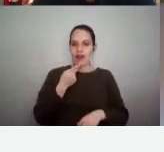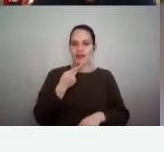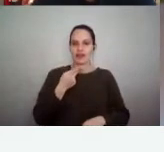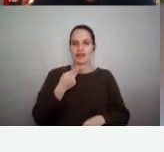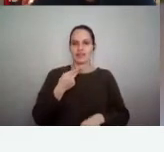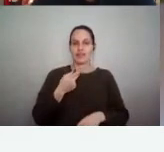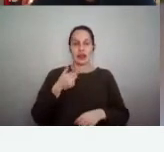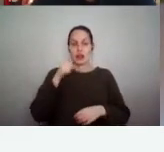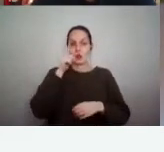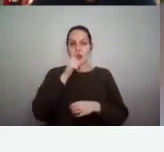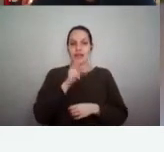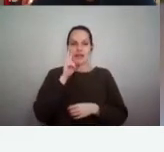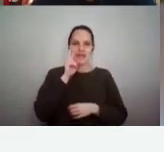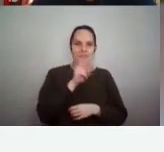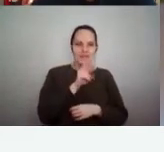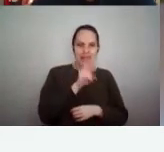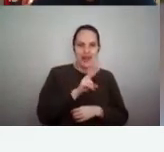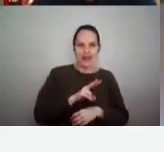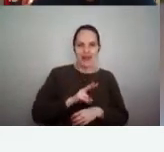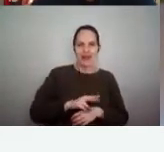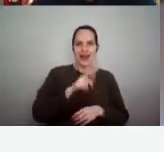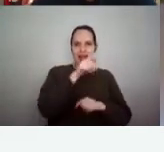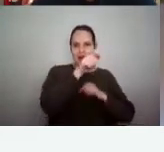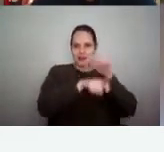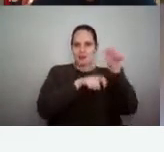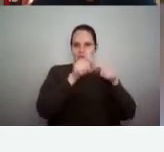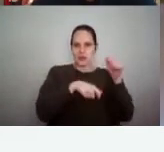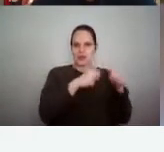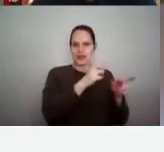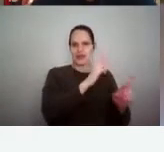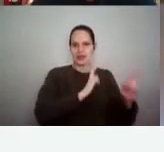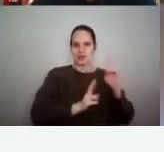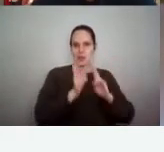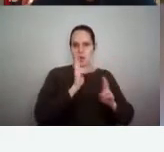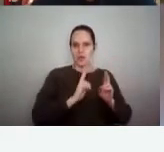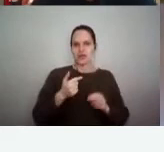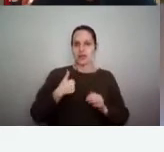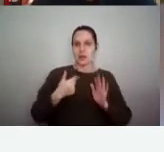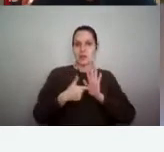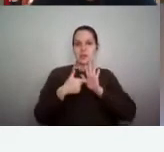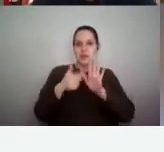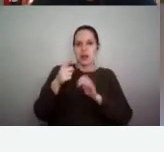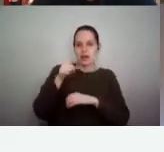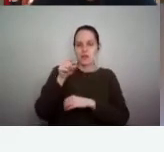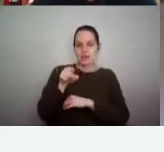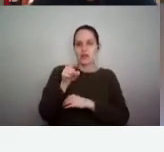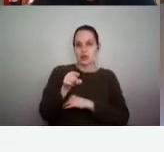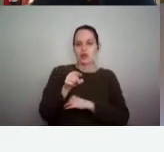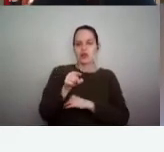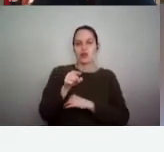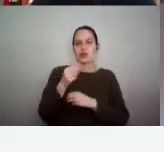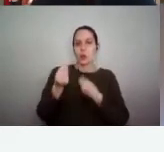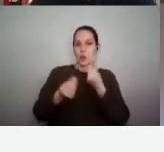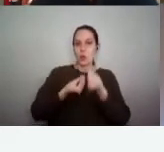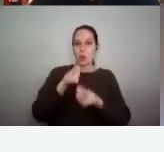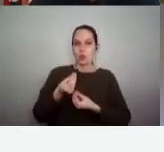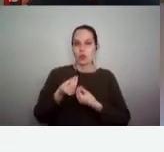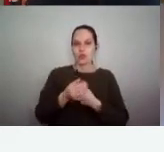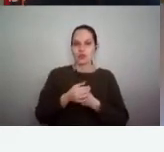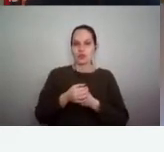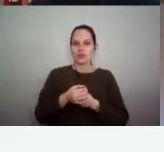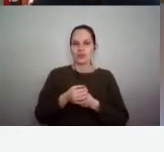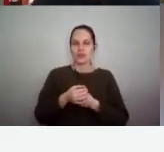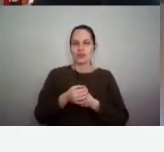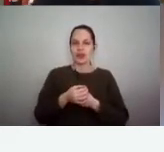eu vou partilhar um pouco do que despertou, assim, a tua fala no público que está nos assistindo, tá? Então, a gente tem